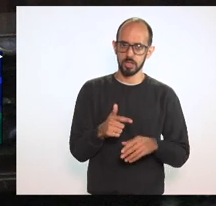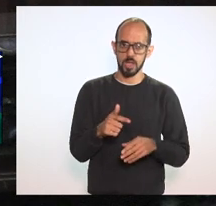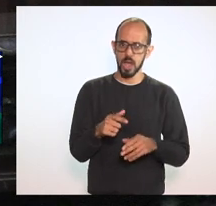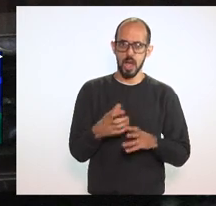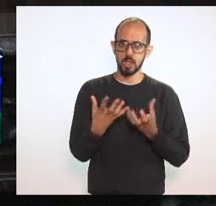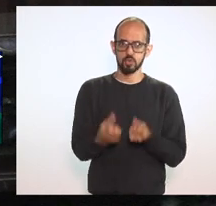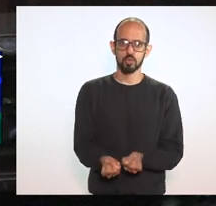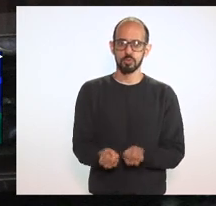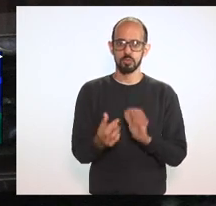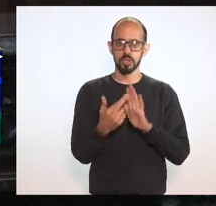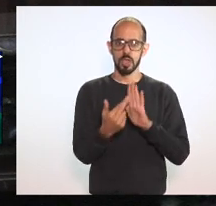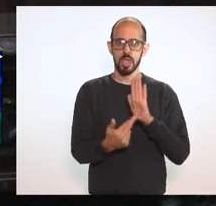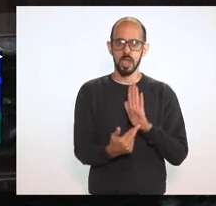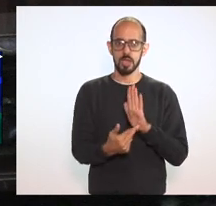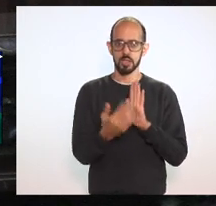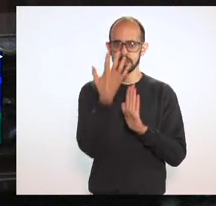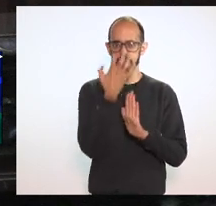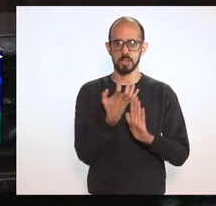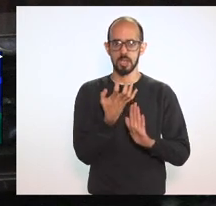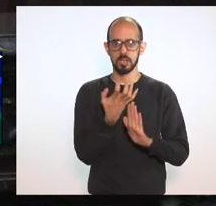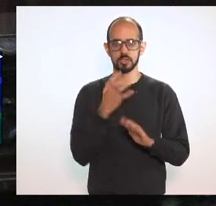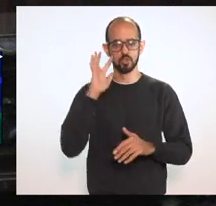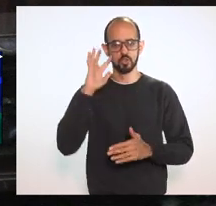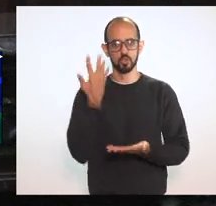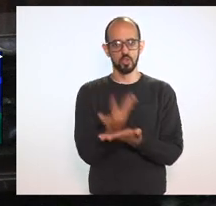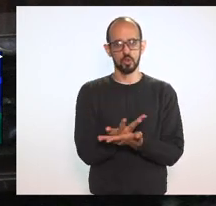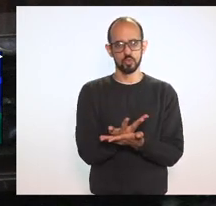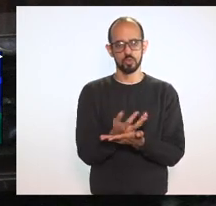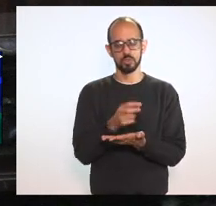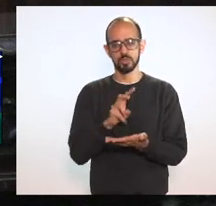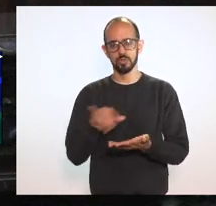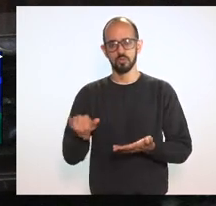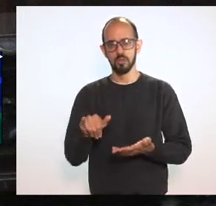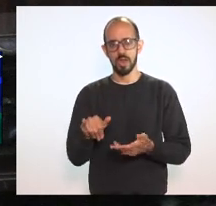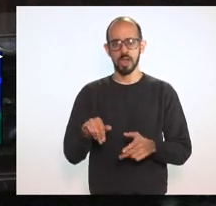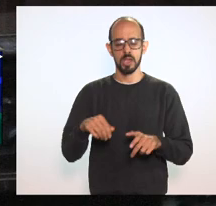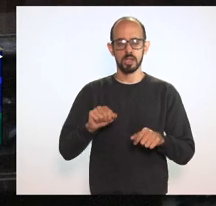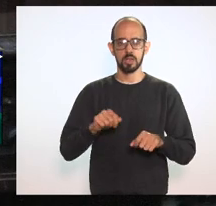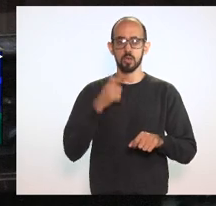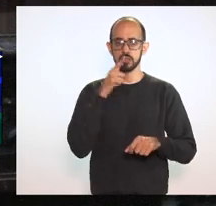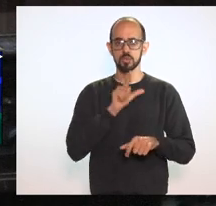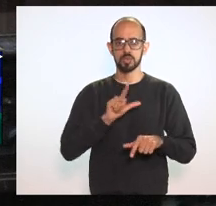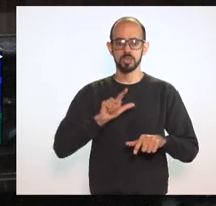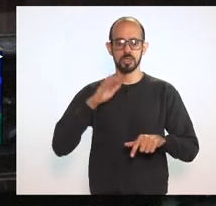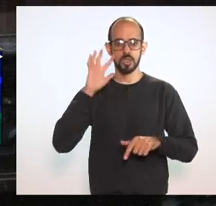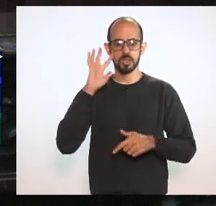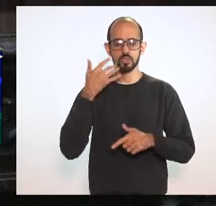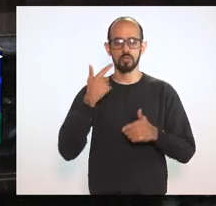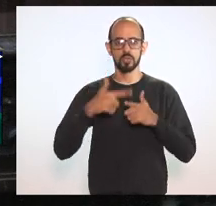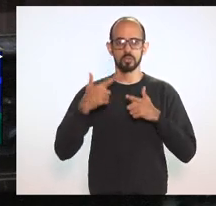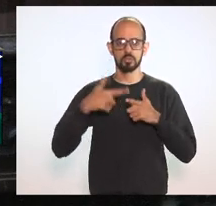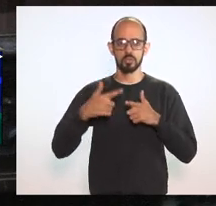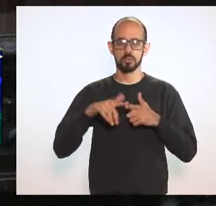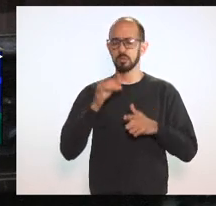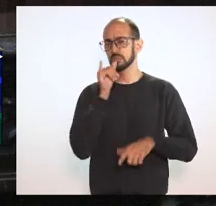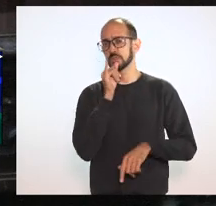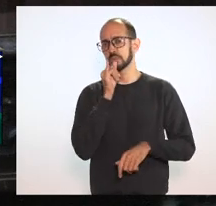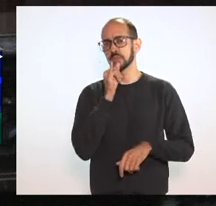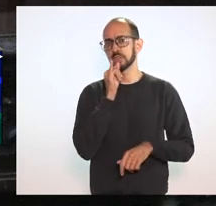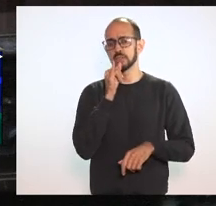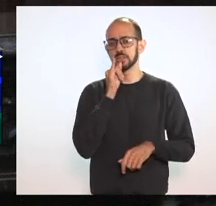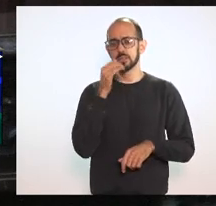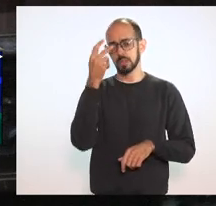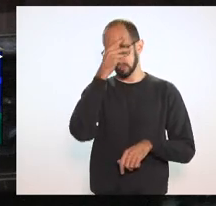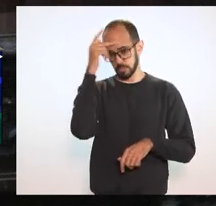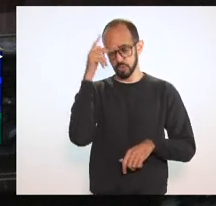ele não tá propondo soluções que angariam a possibilidade por exemplo das